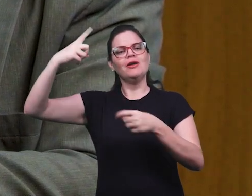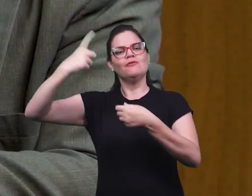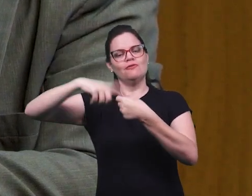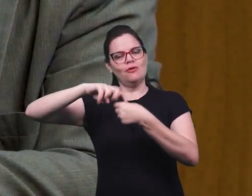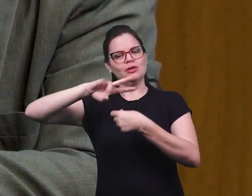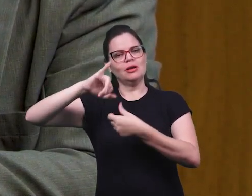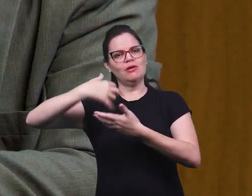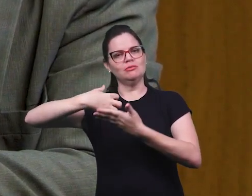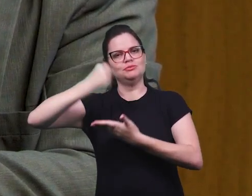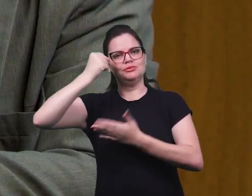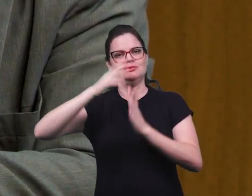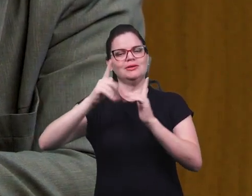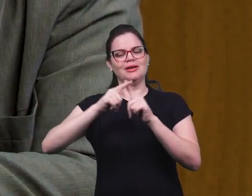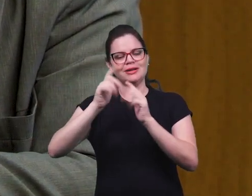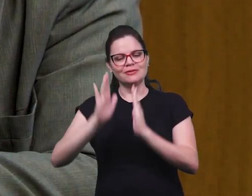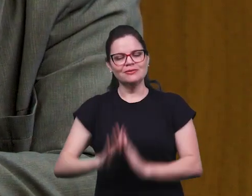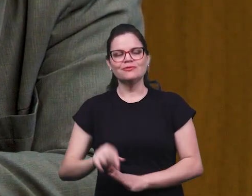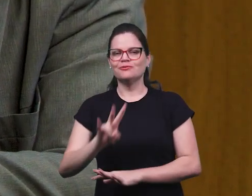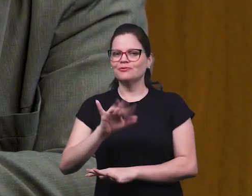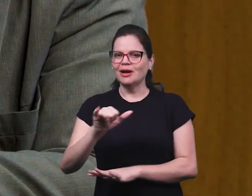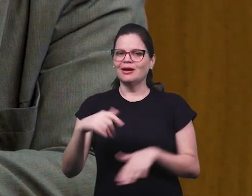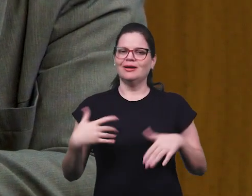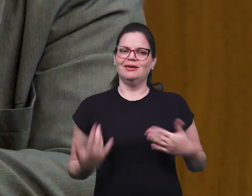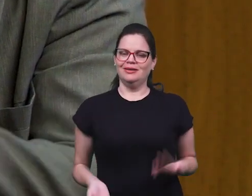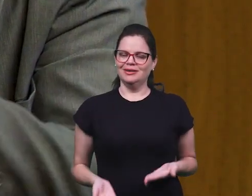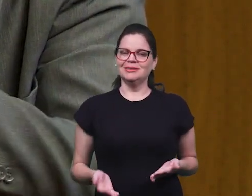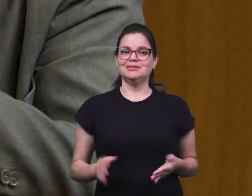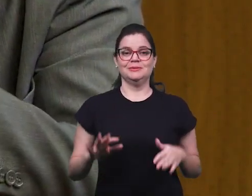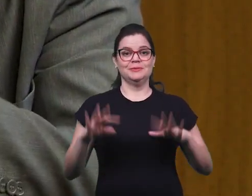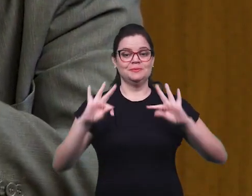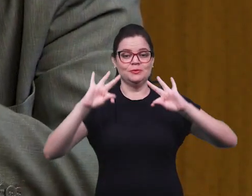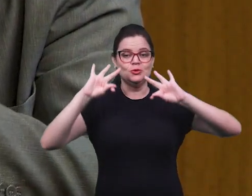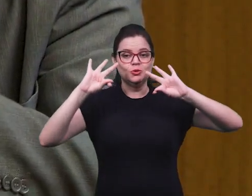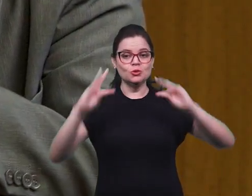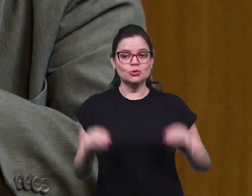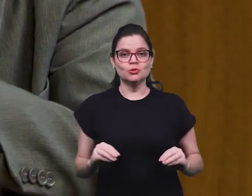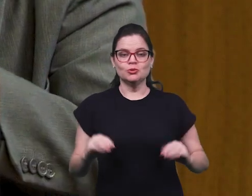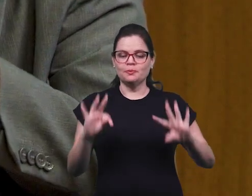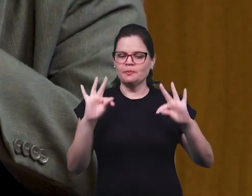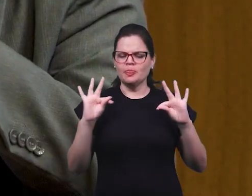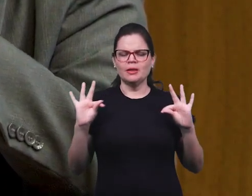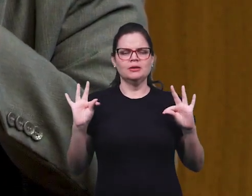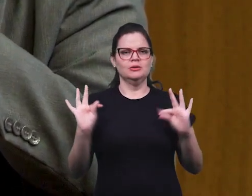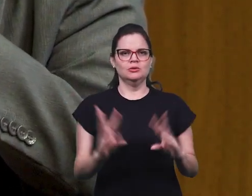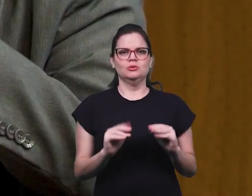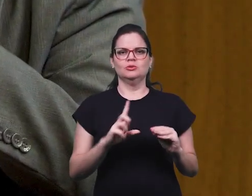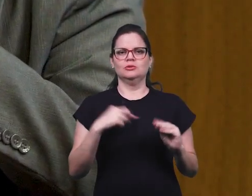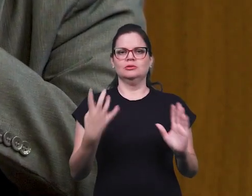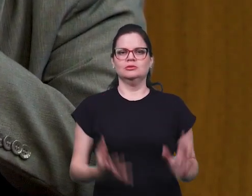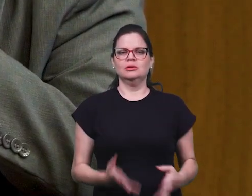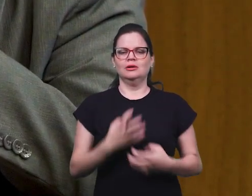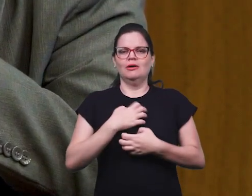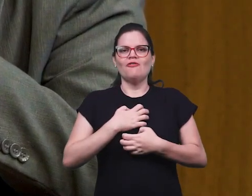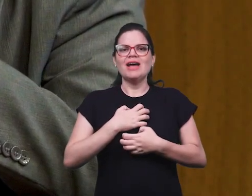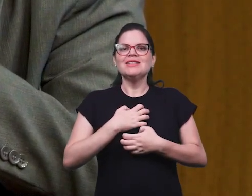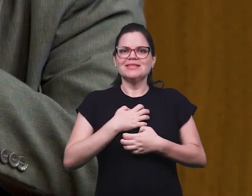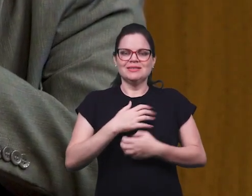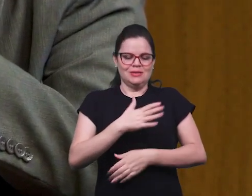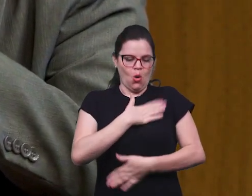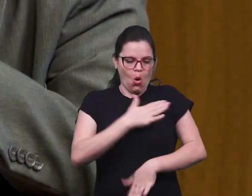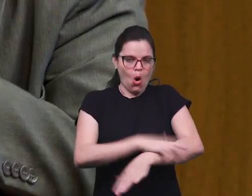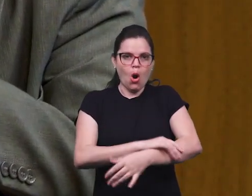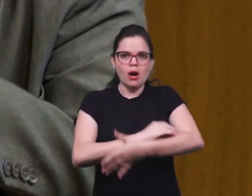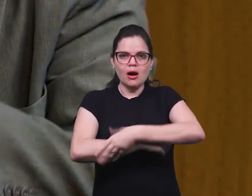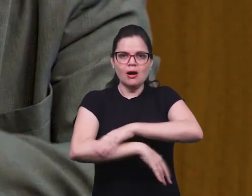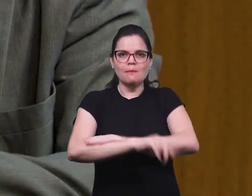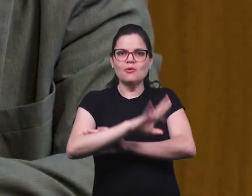para arrebatar uma igreja para morar com ele na eternidade. Então tudo isso nós vamos sentir nos nossos corpos físicos